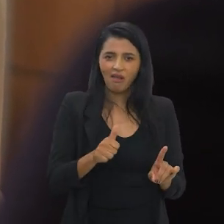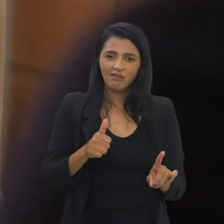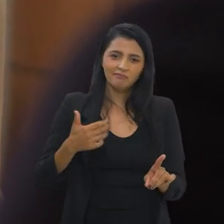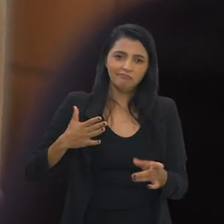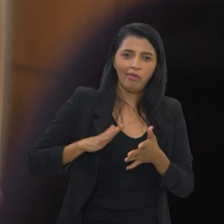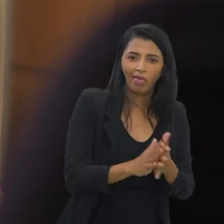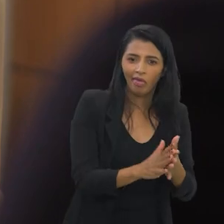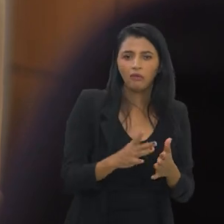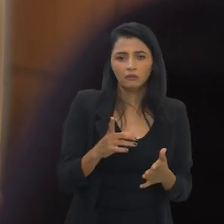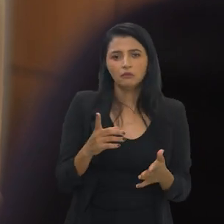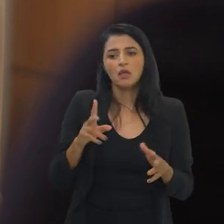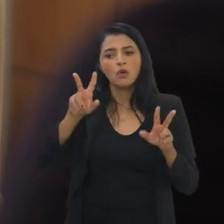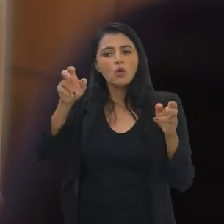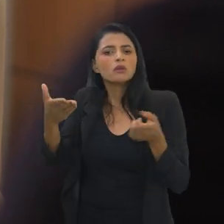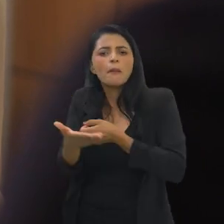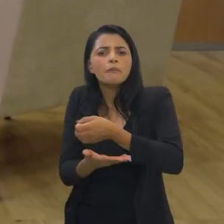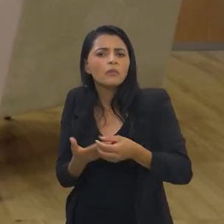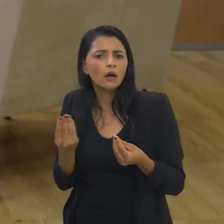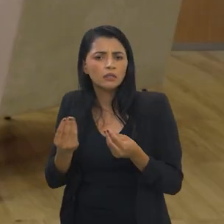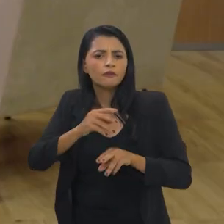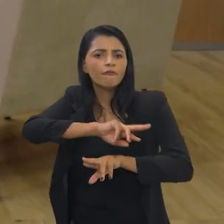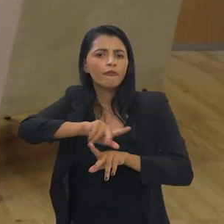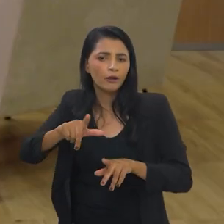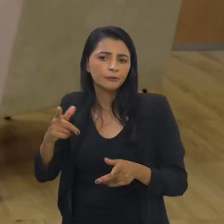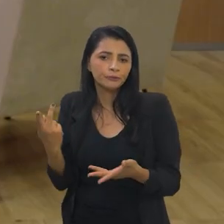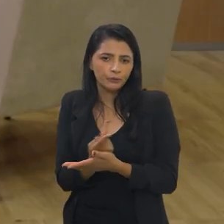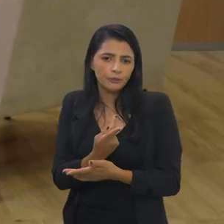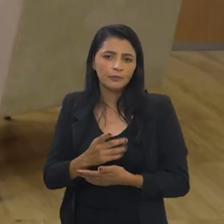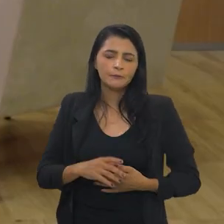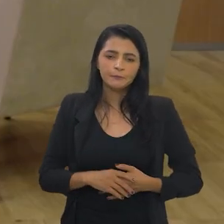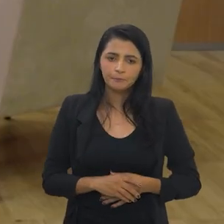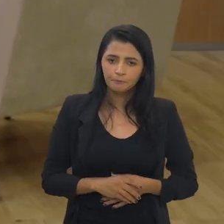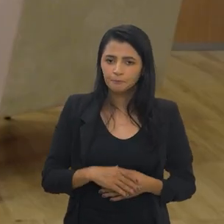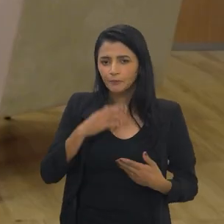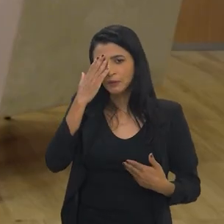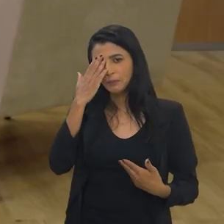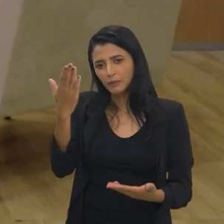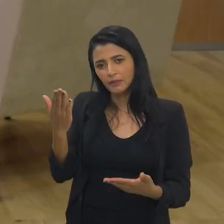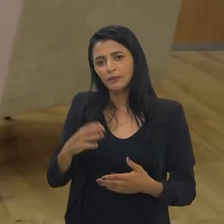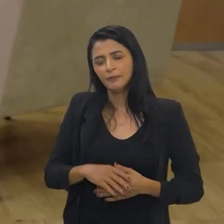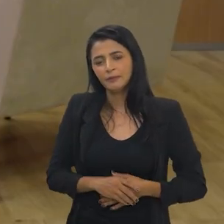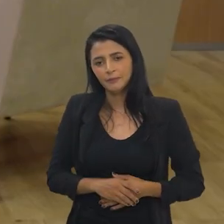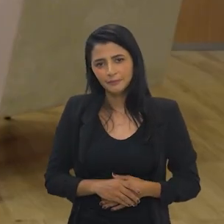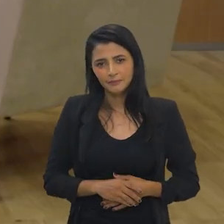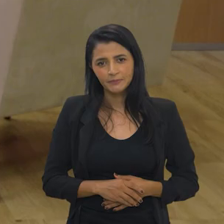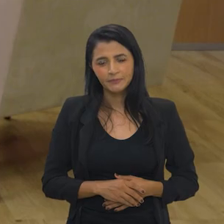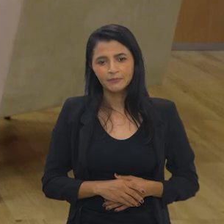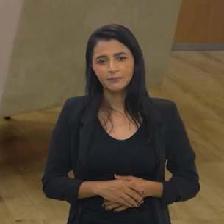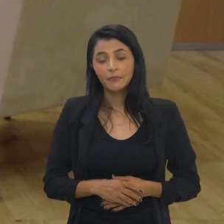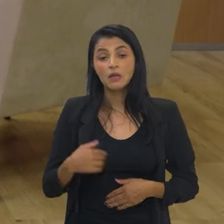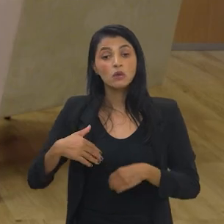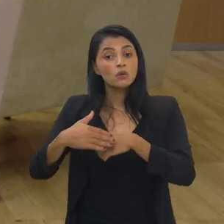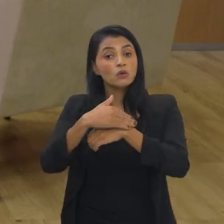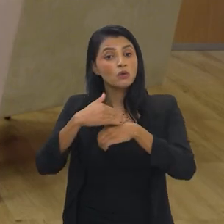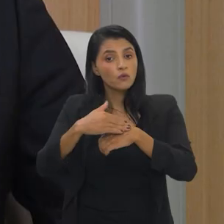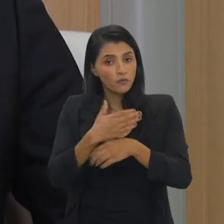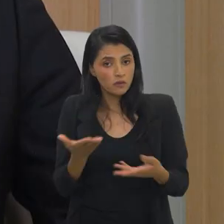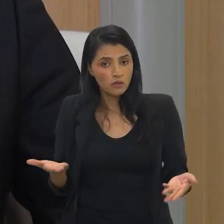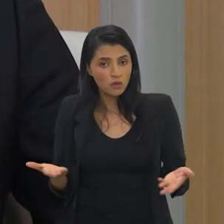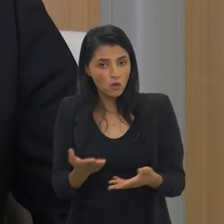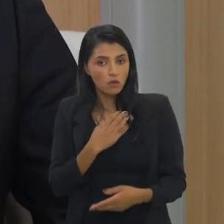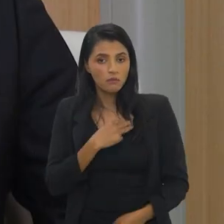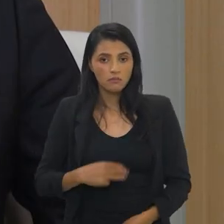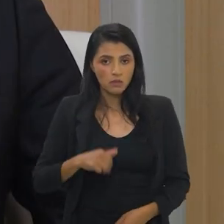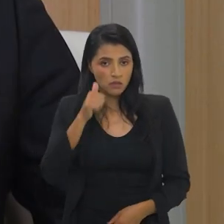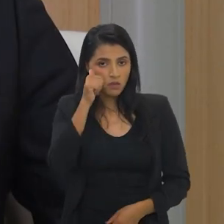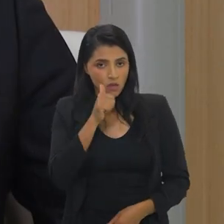às mulheres que tá pautado aí com diversas formas muito obrigado mesmo eu